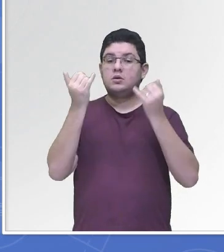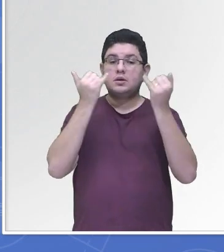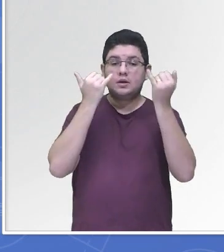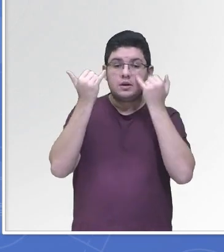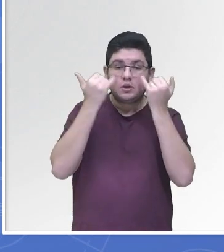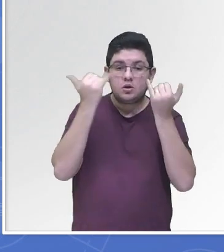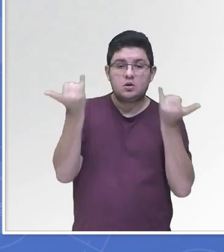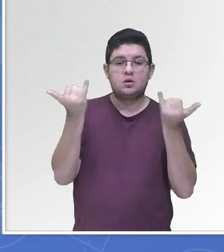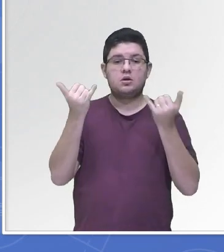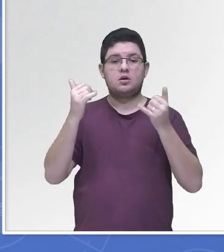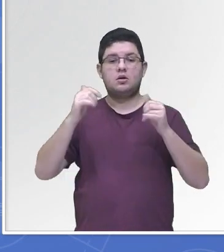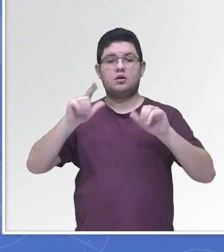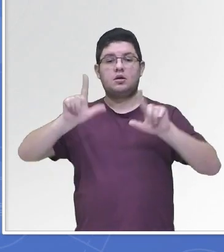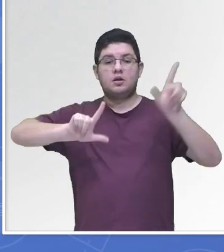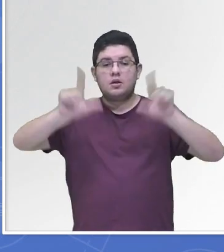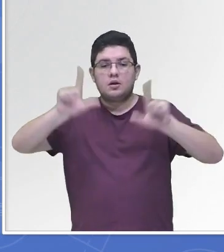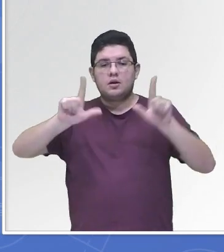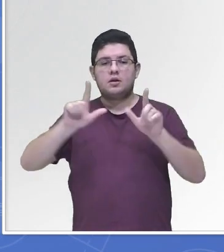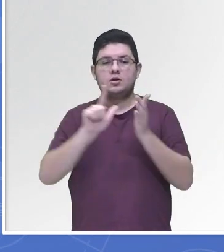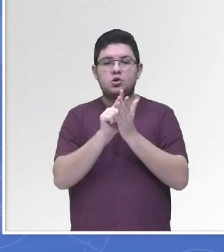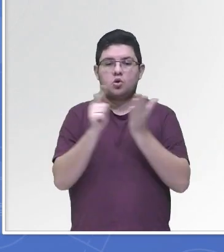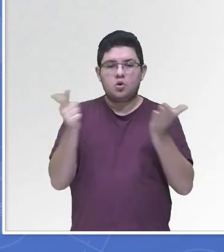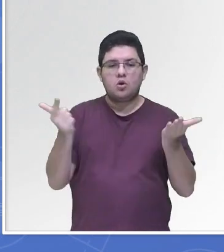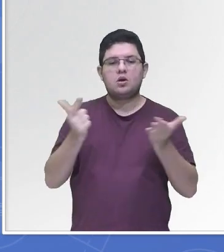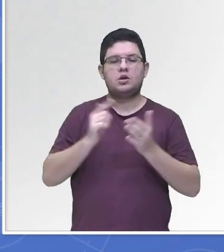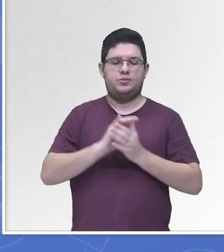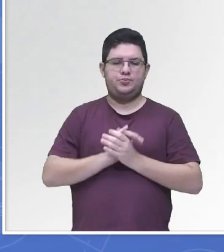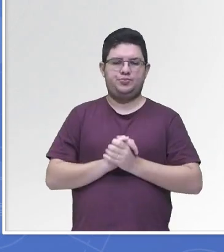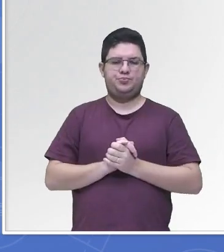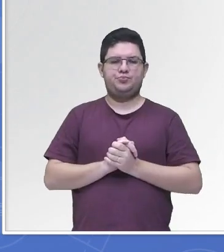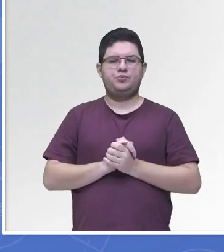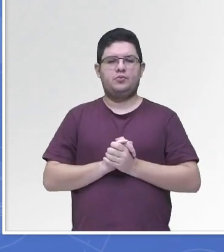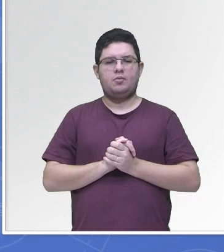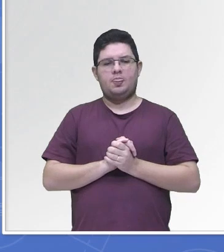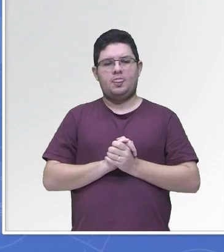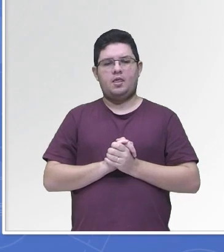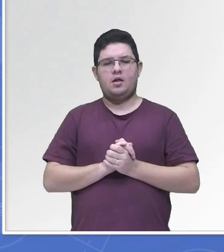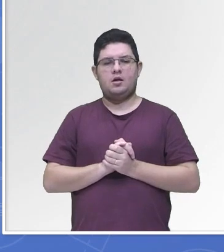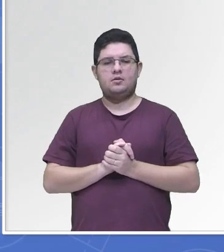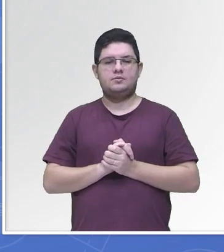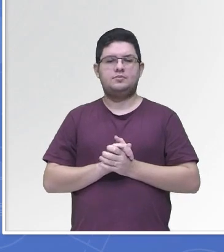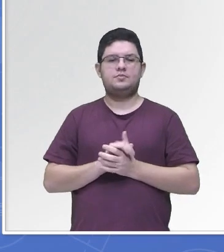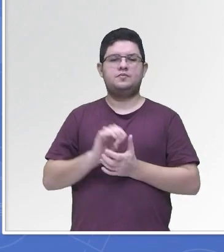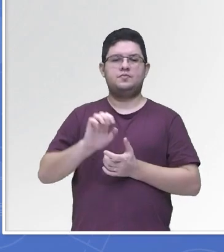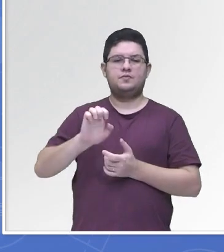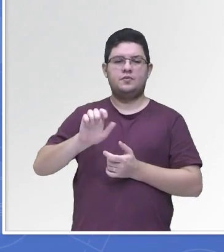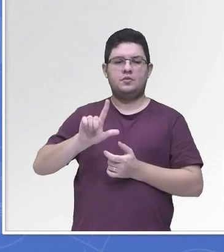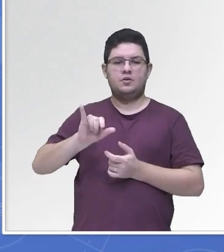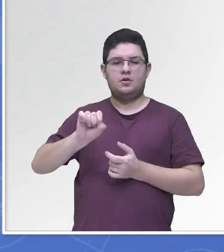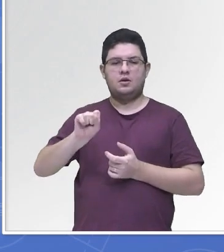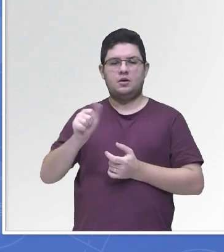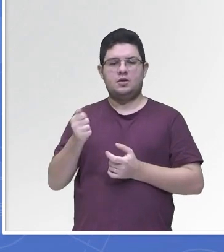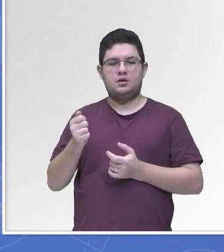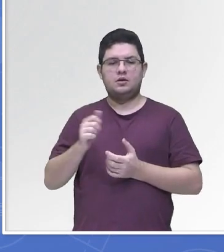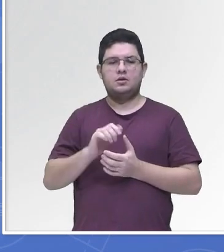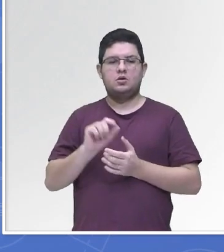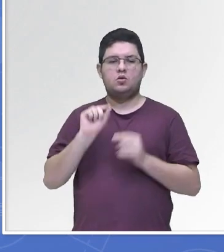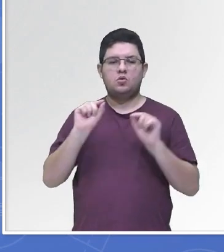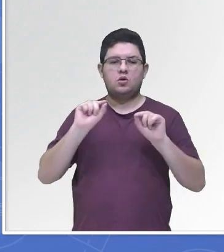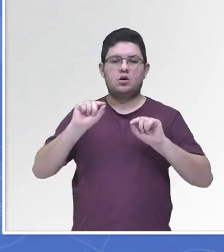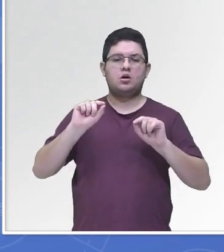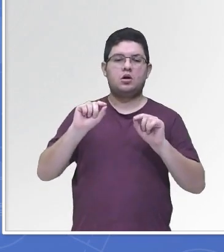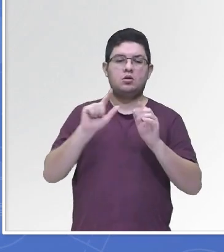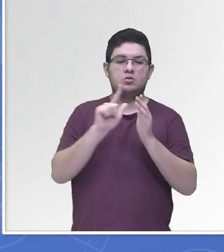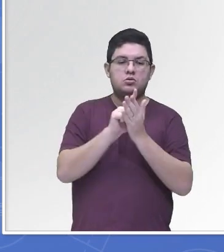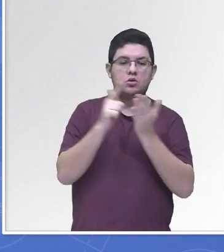TV e de jornais, grande coisa, muito bacana. Elisa falou para nós, jornais, revistas, TV, lá